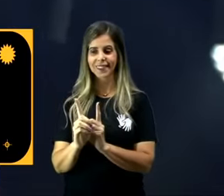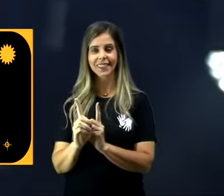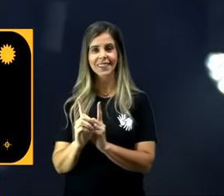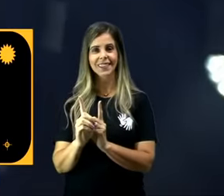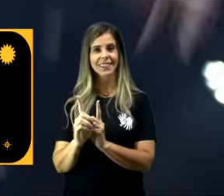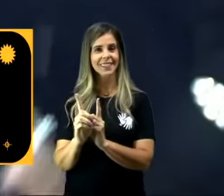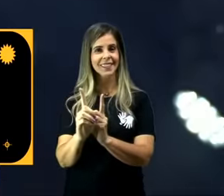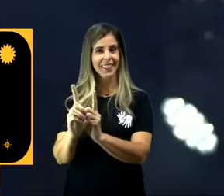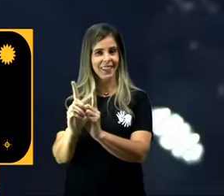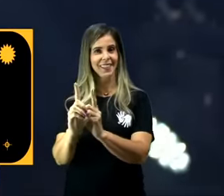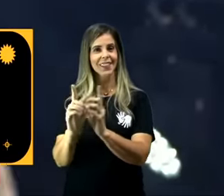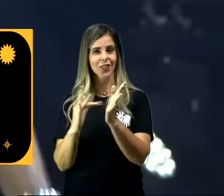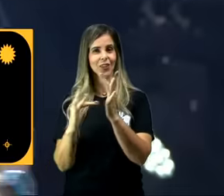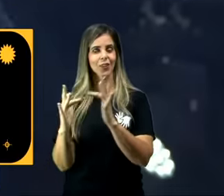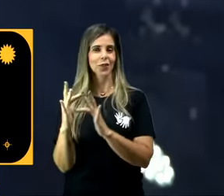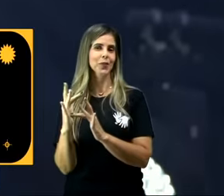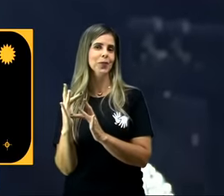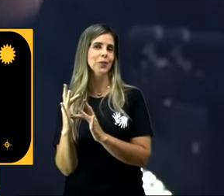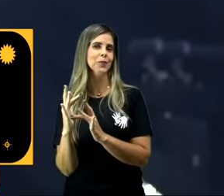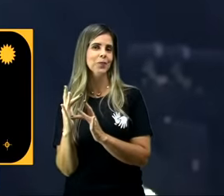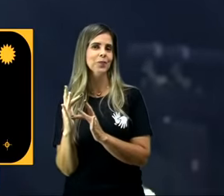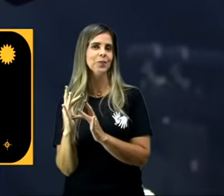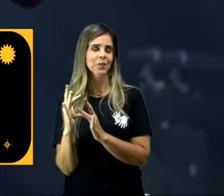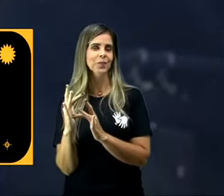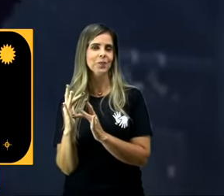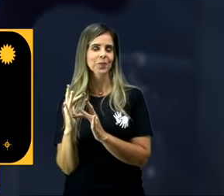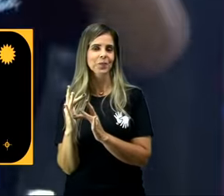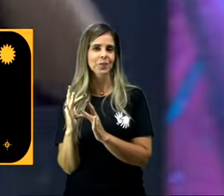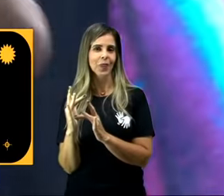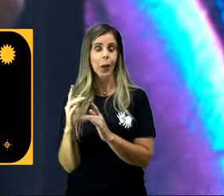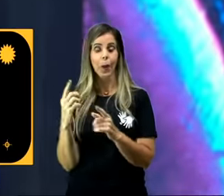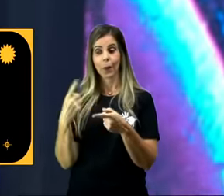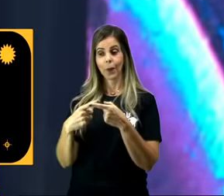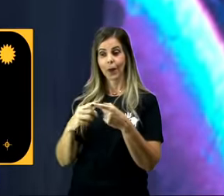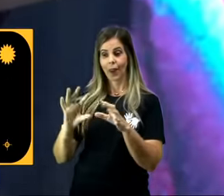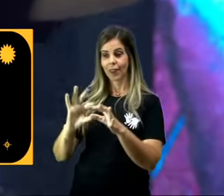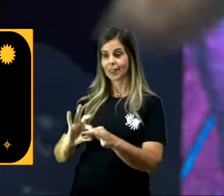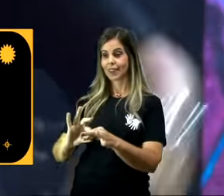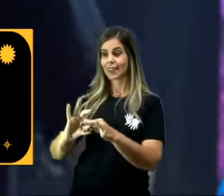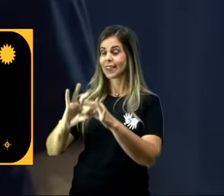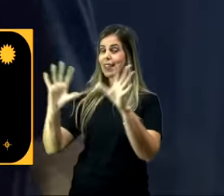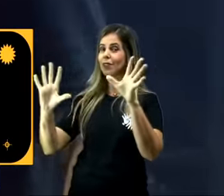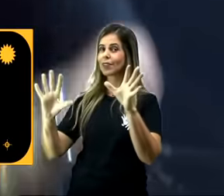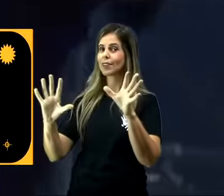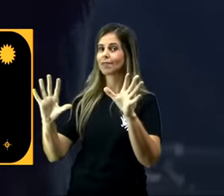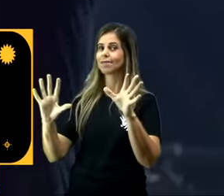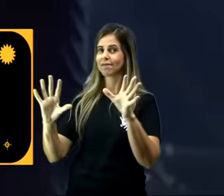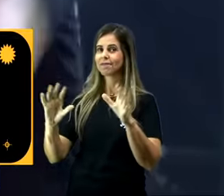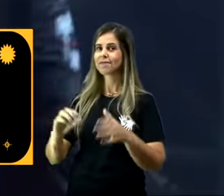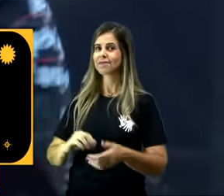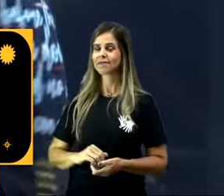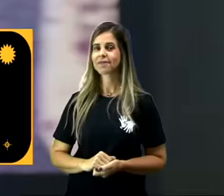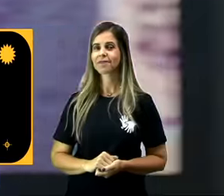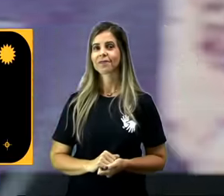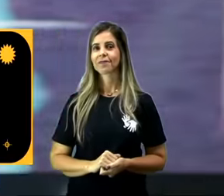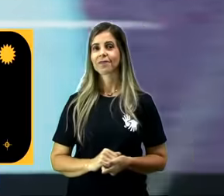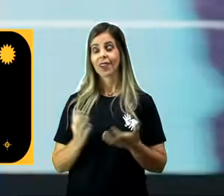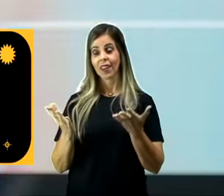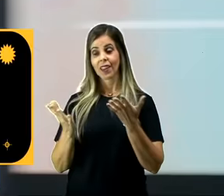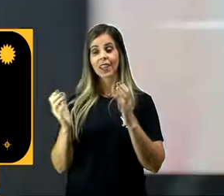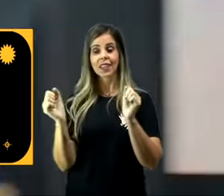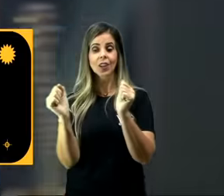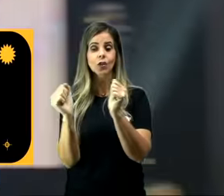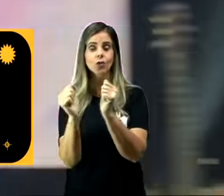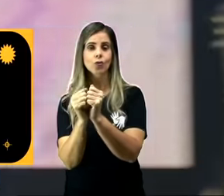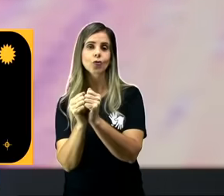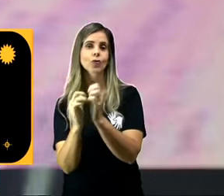de Jesus.com.br. Deixa eu ser do ministério de vídeo que grava tudo, eu quero filmar. Deixa eu andar contigo. O fato